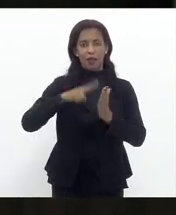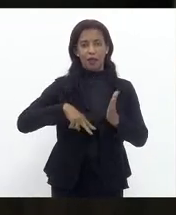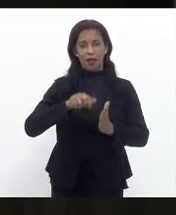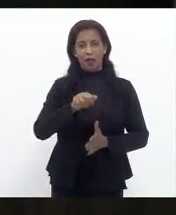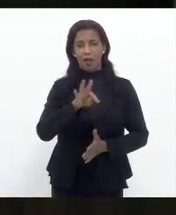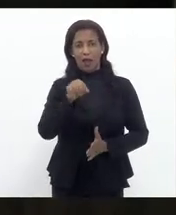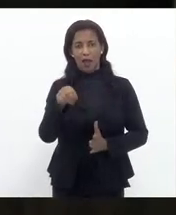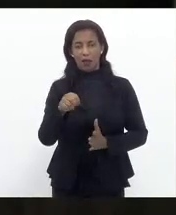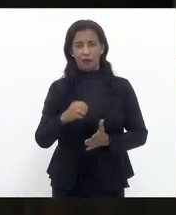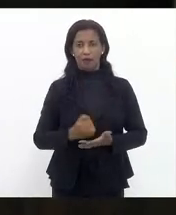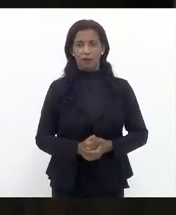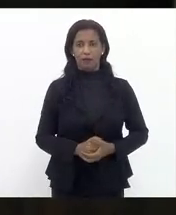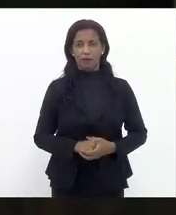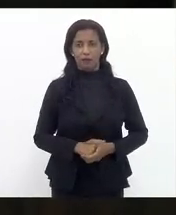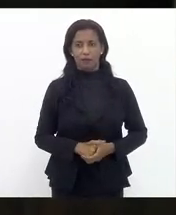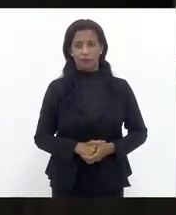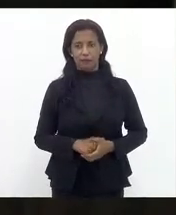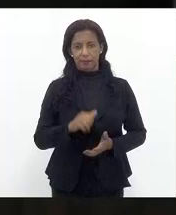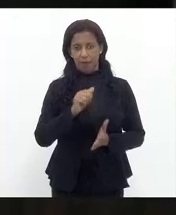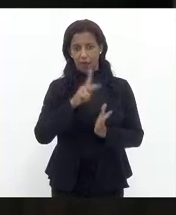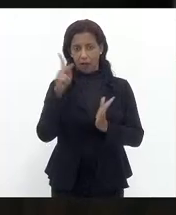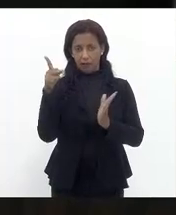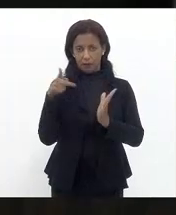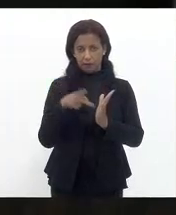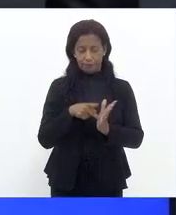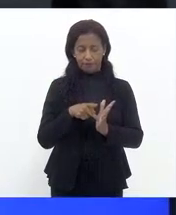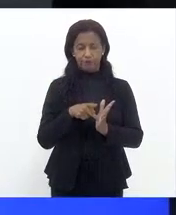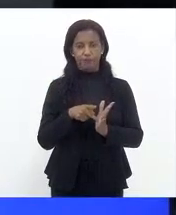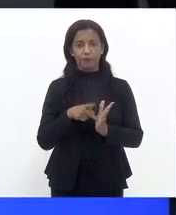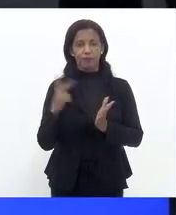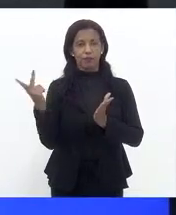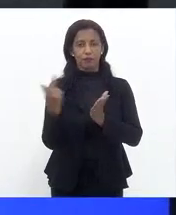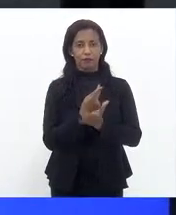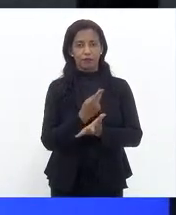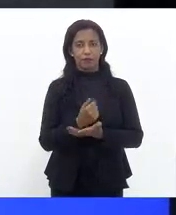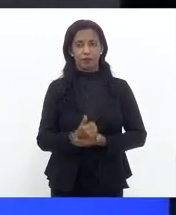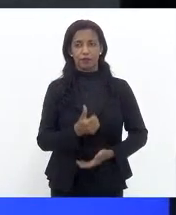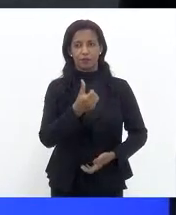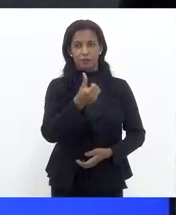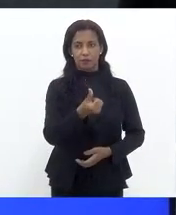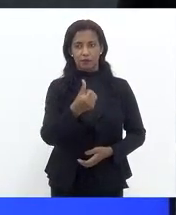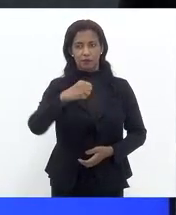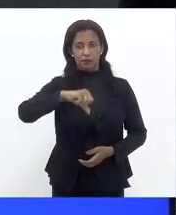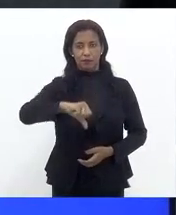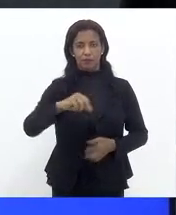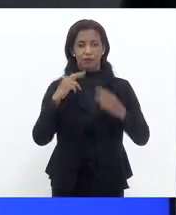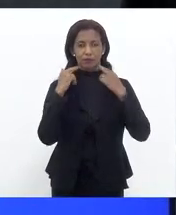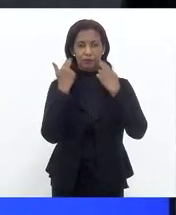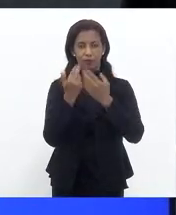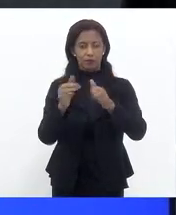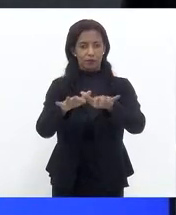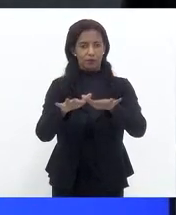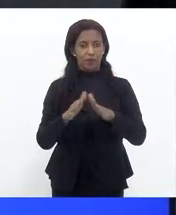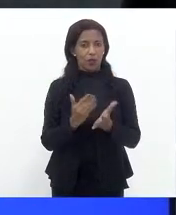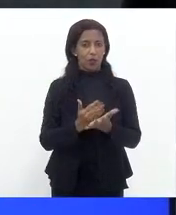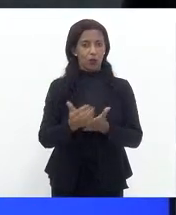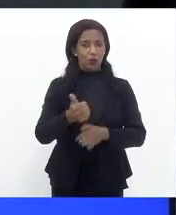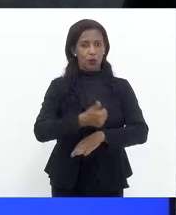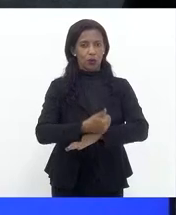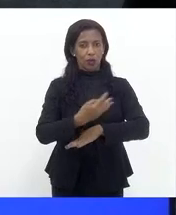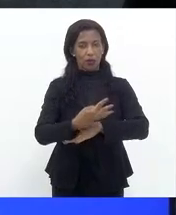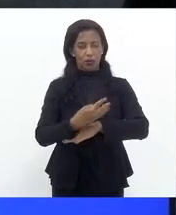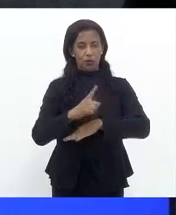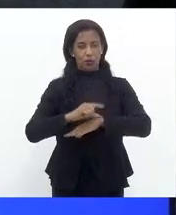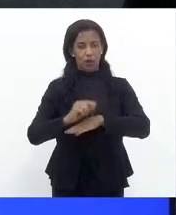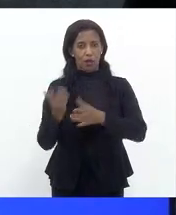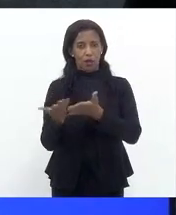ata da sessão anterior. A ata reflete com exatidão o ocorrido na 69ª sessão ordinária, que, iniciada às 14